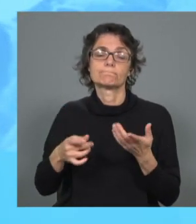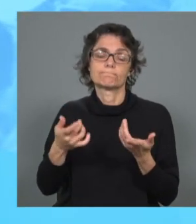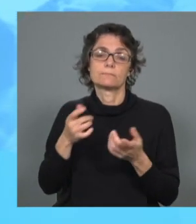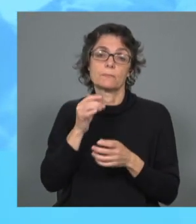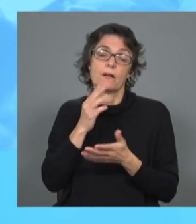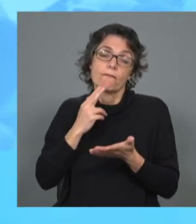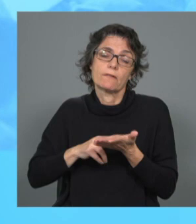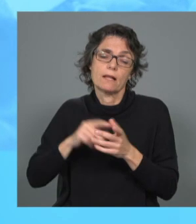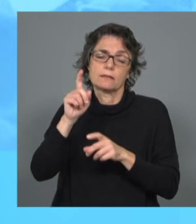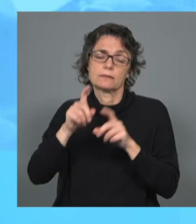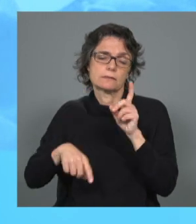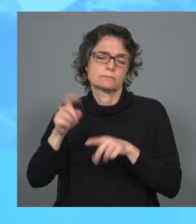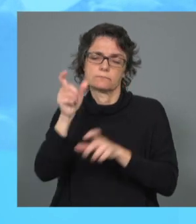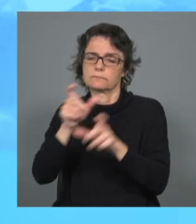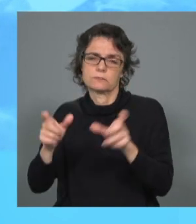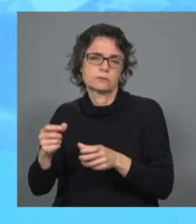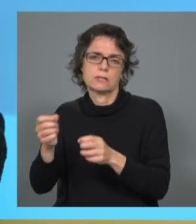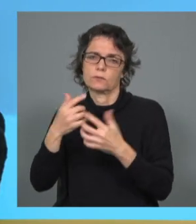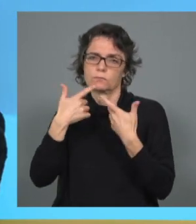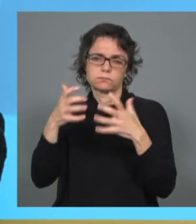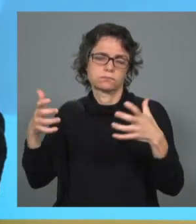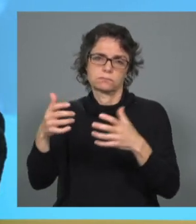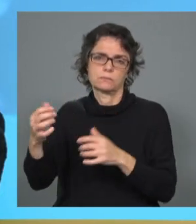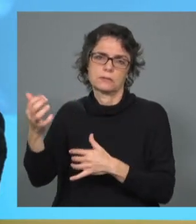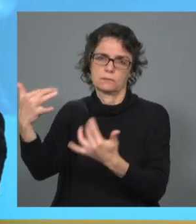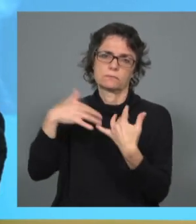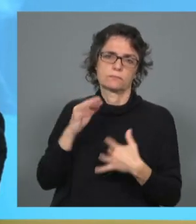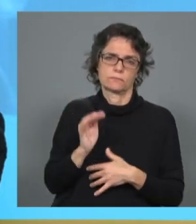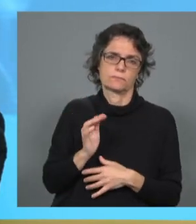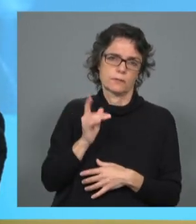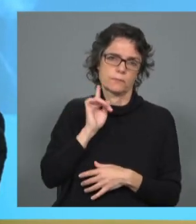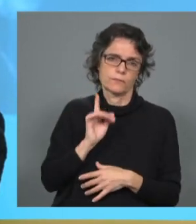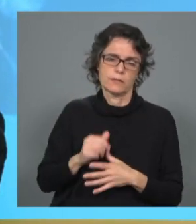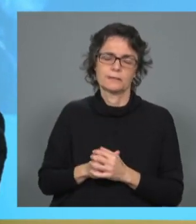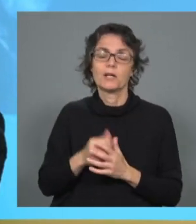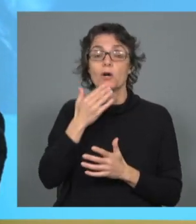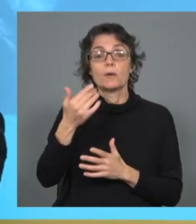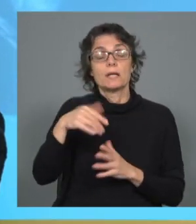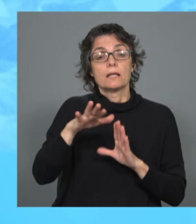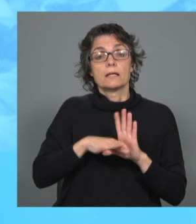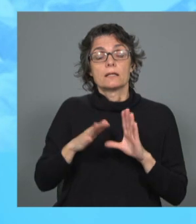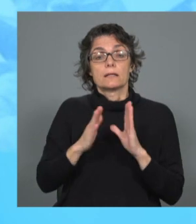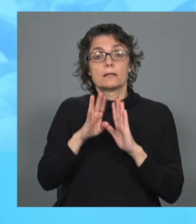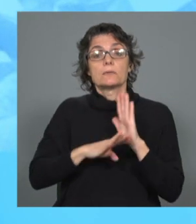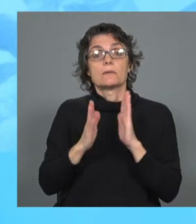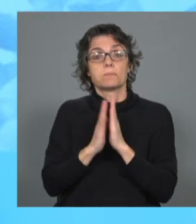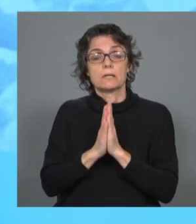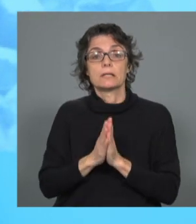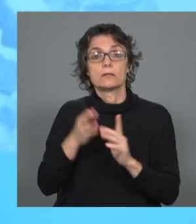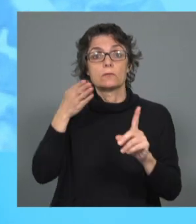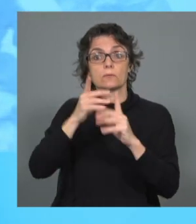causa destes dias na guerra. Padre Hugo, agradeço ter partilhado aqui no programa Eclésio este projeto, a missão que foi